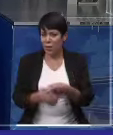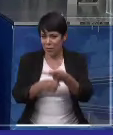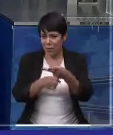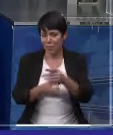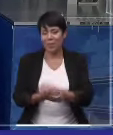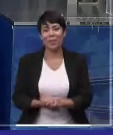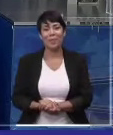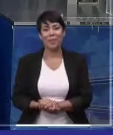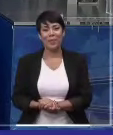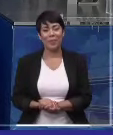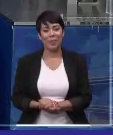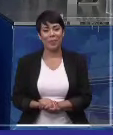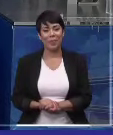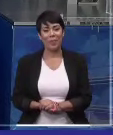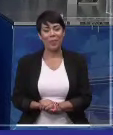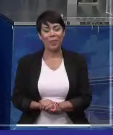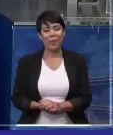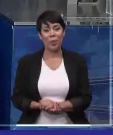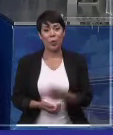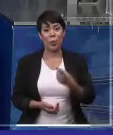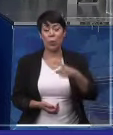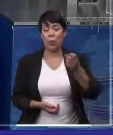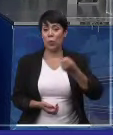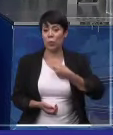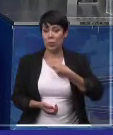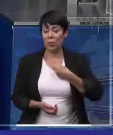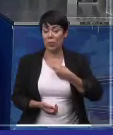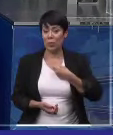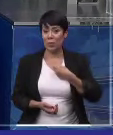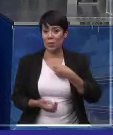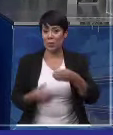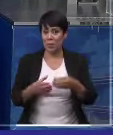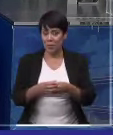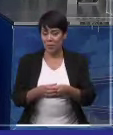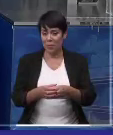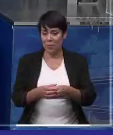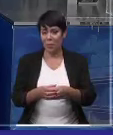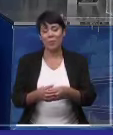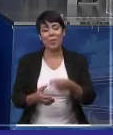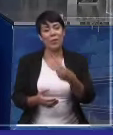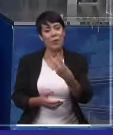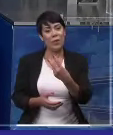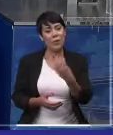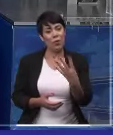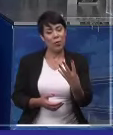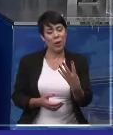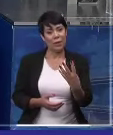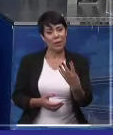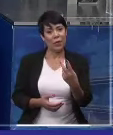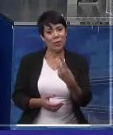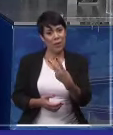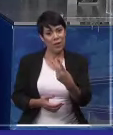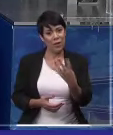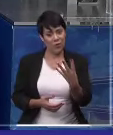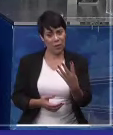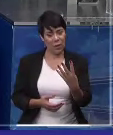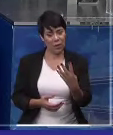na faixa principal da Quina. O quinto e último número da Quina está na tela. Bola marrom, número 24.